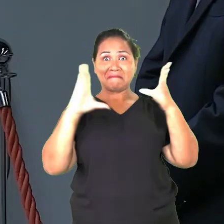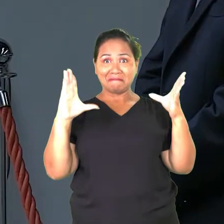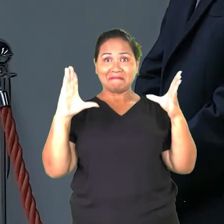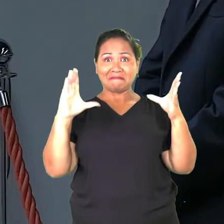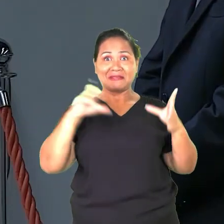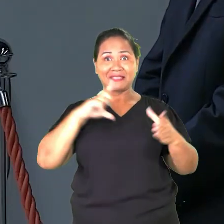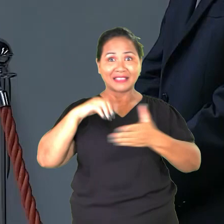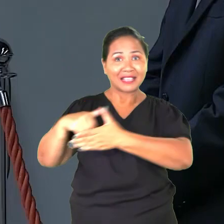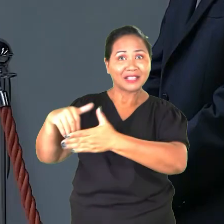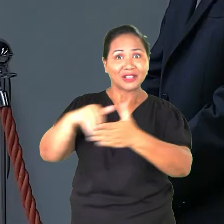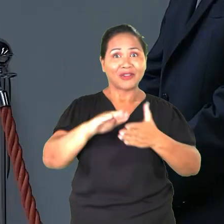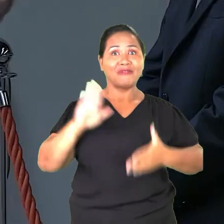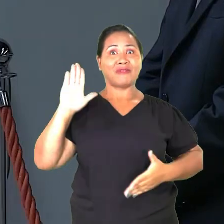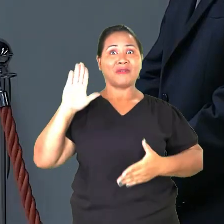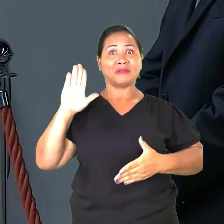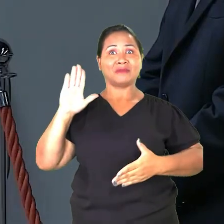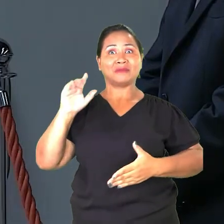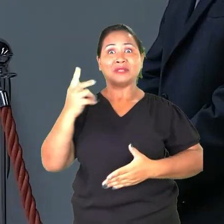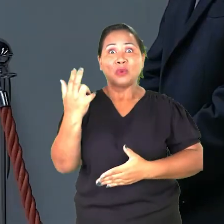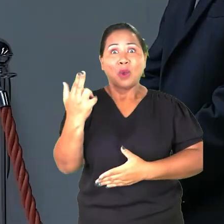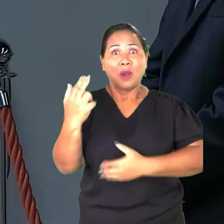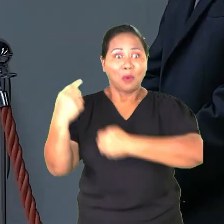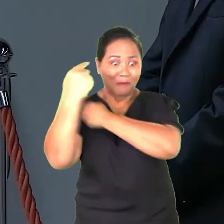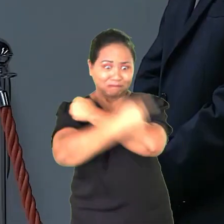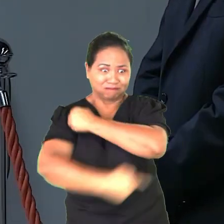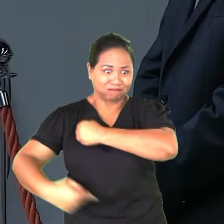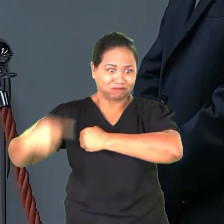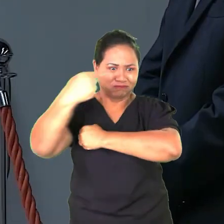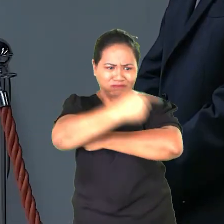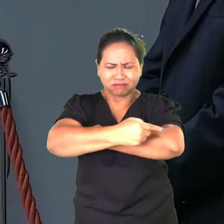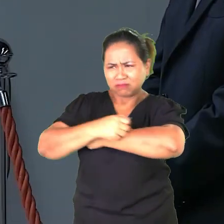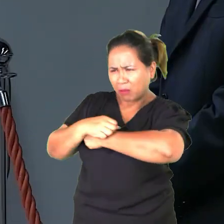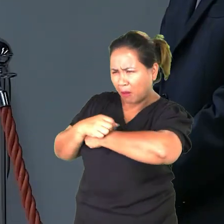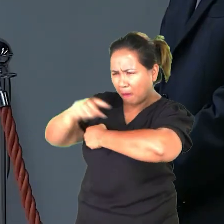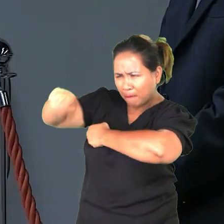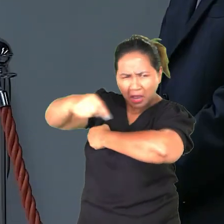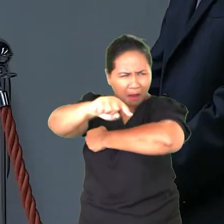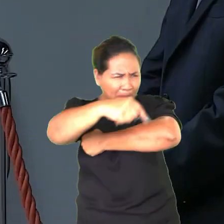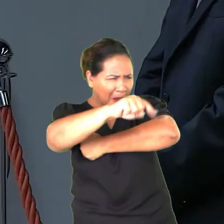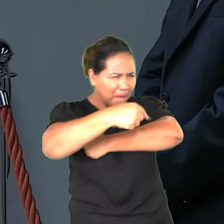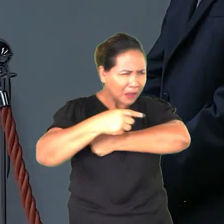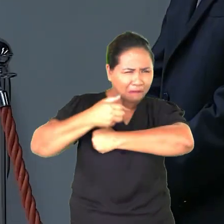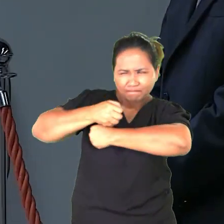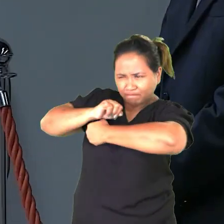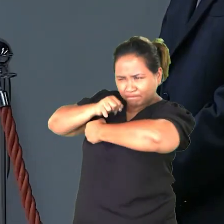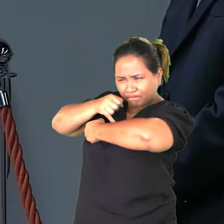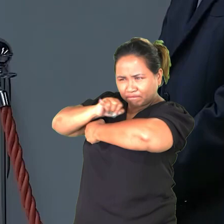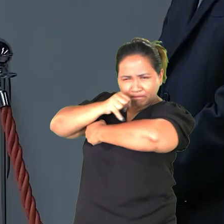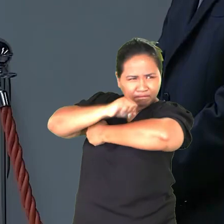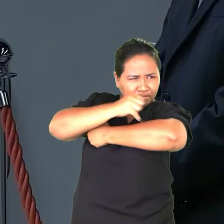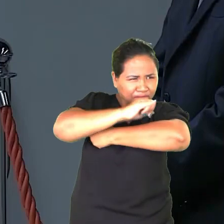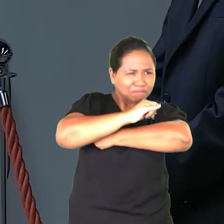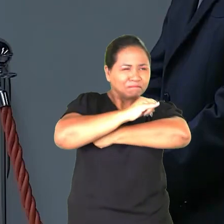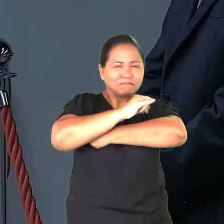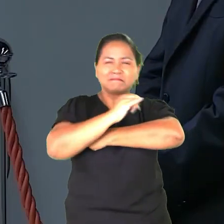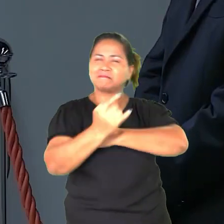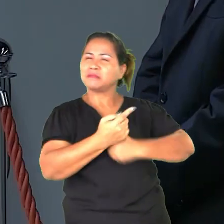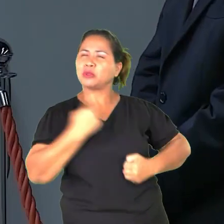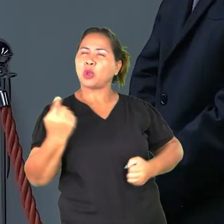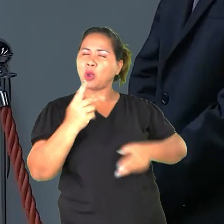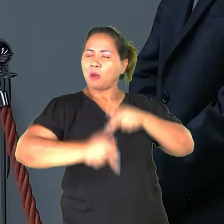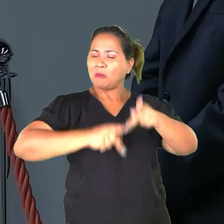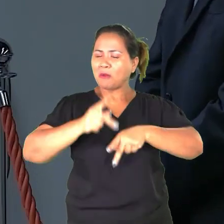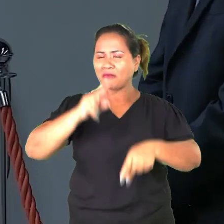a democracia faz do voto uma trincheira contra toda a tirania. E o eleitor lembra com orgulho